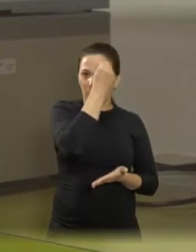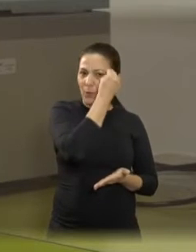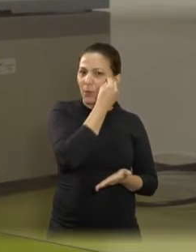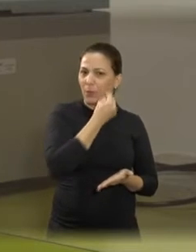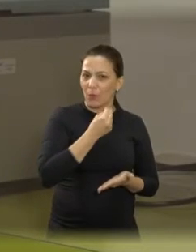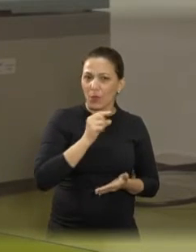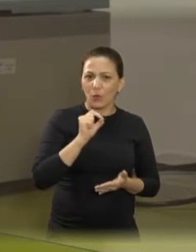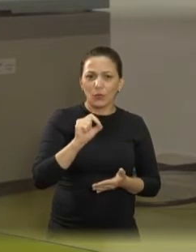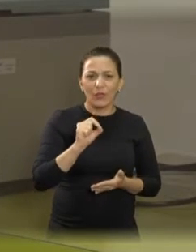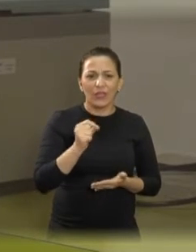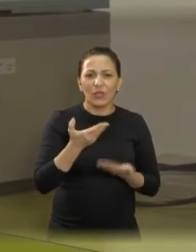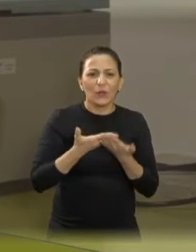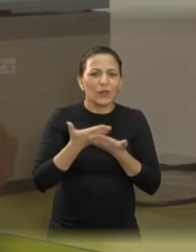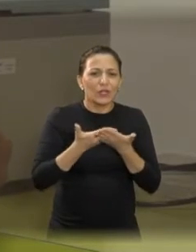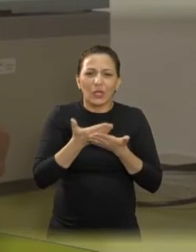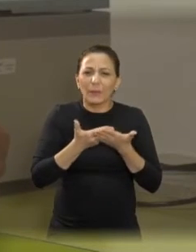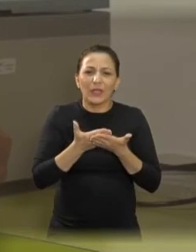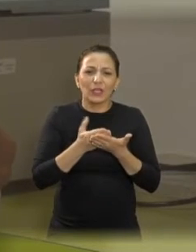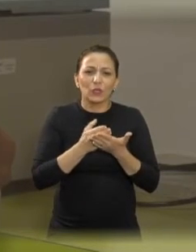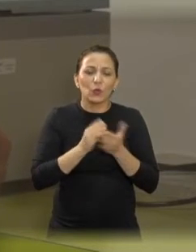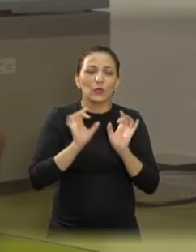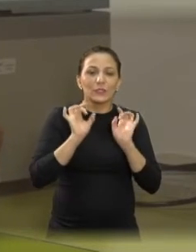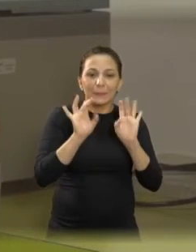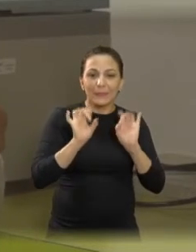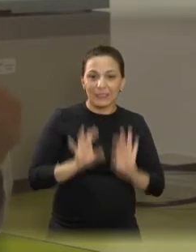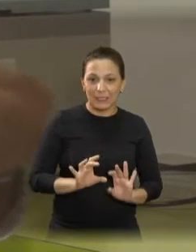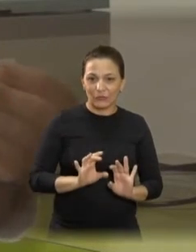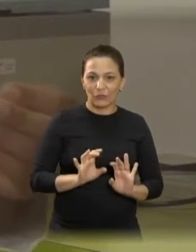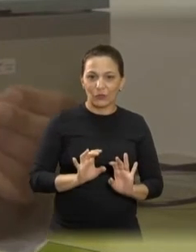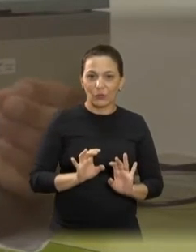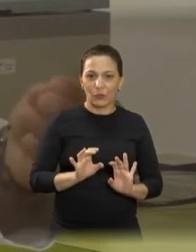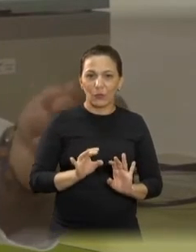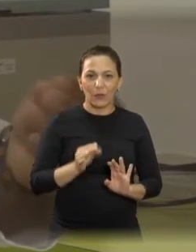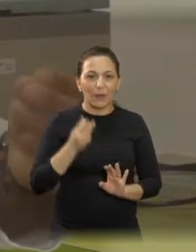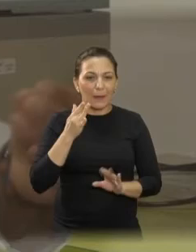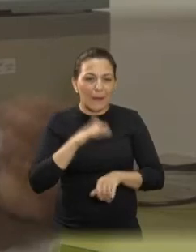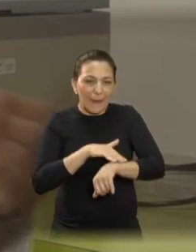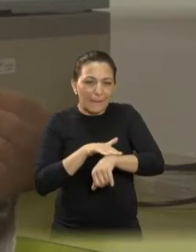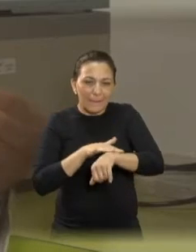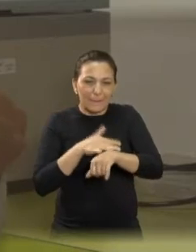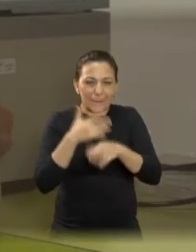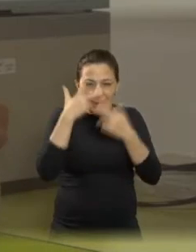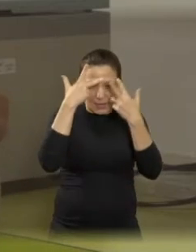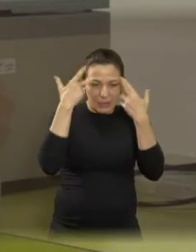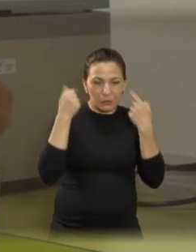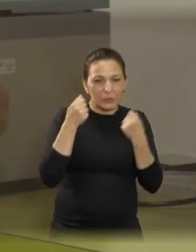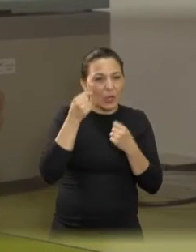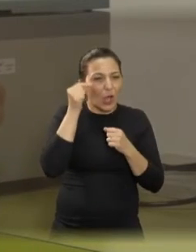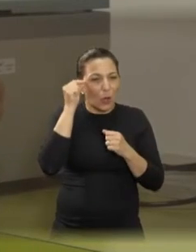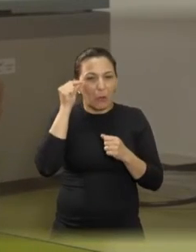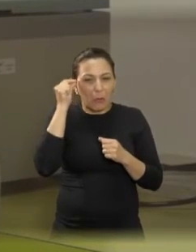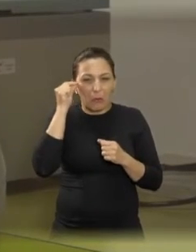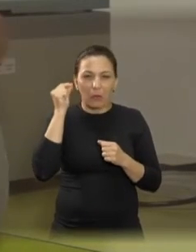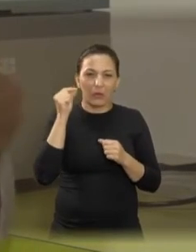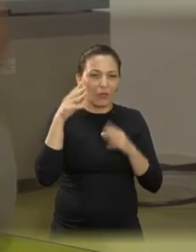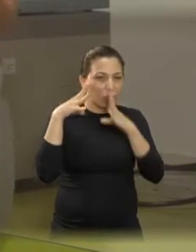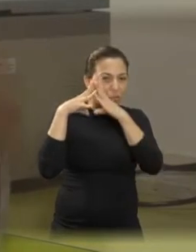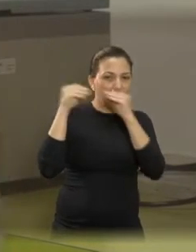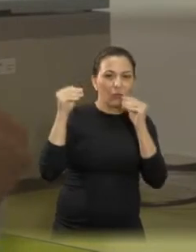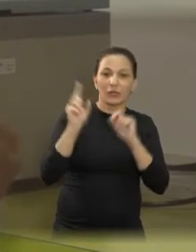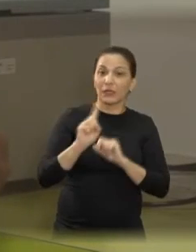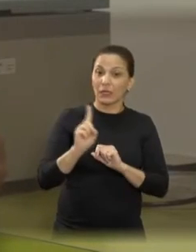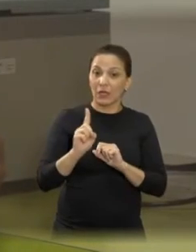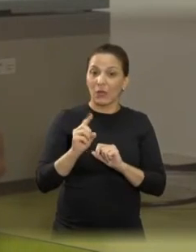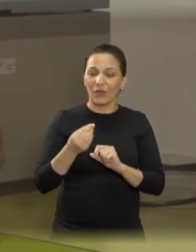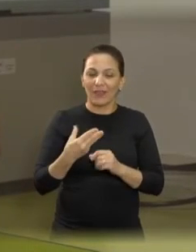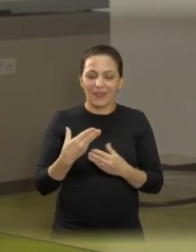cosmético não faz um tratamento específico na pele, vai sumir a ruga. Não faz. Ele mexe com o